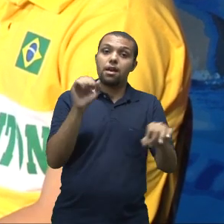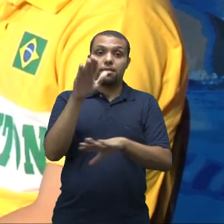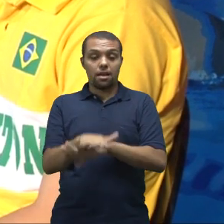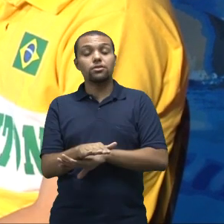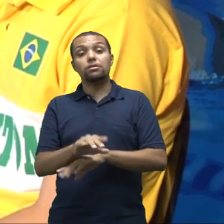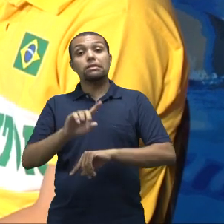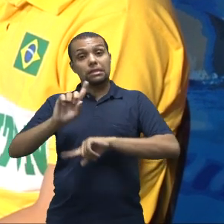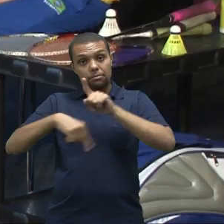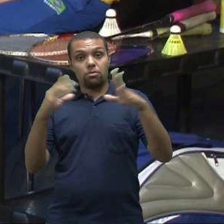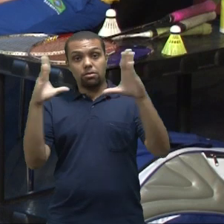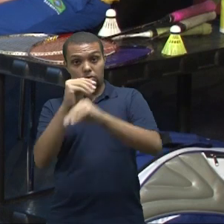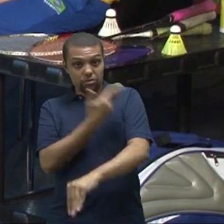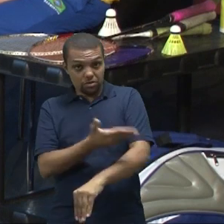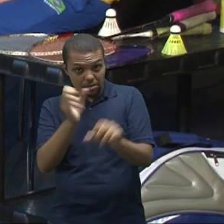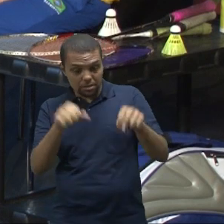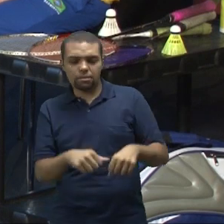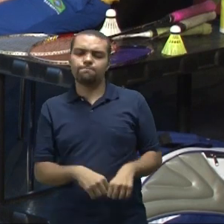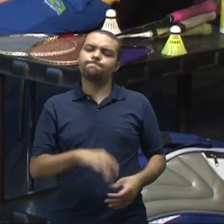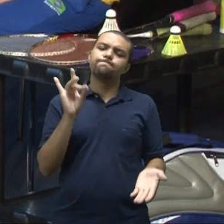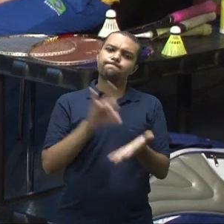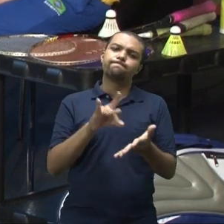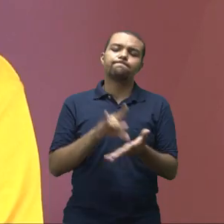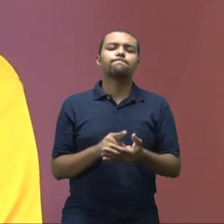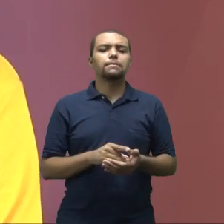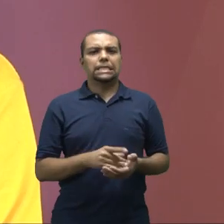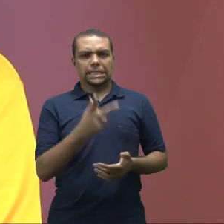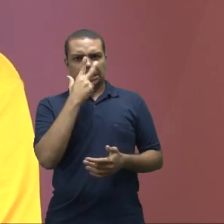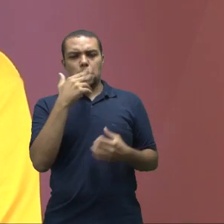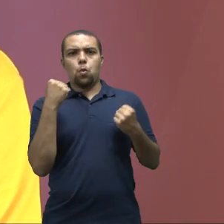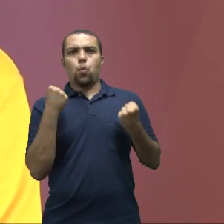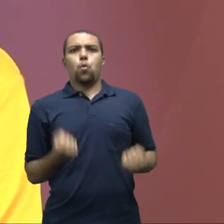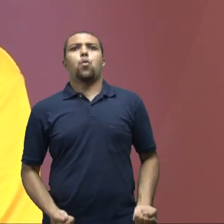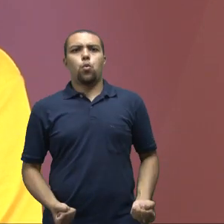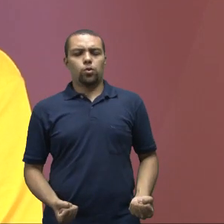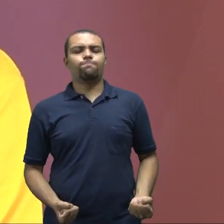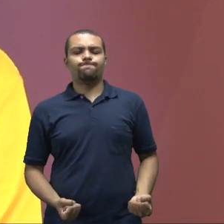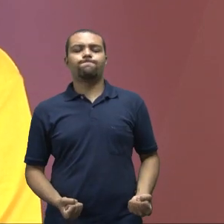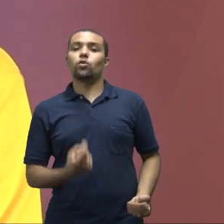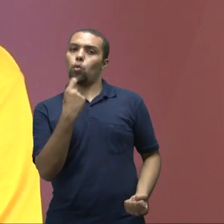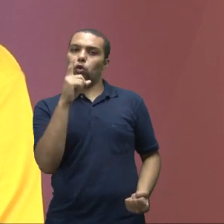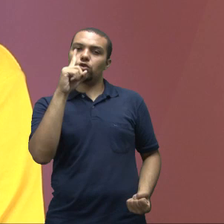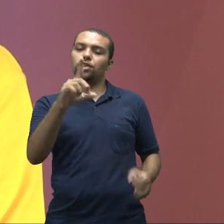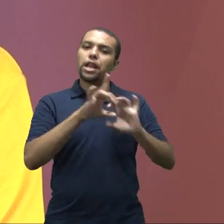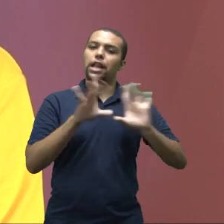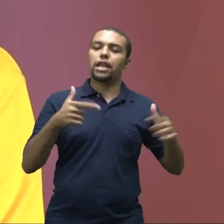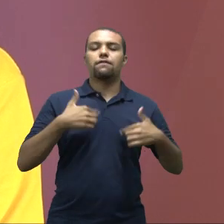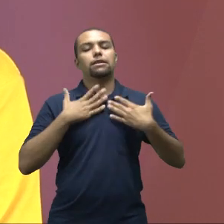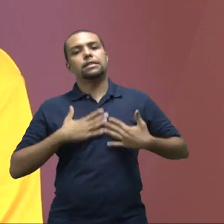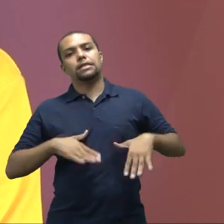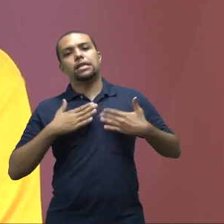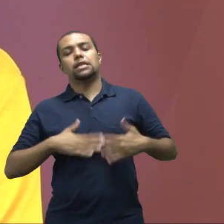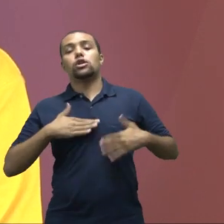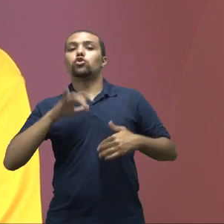Estudar de manhã e à tarde, para à noite você treinar. Para a noite treinar. E é bem puxado. É puxado. O único dia que eu